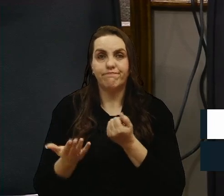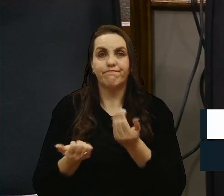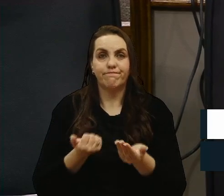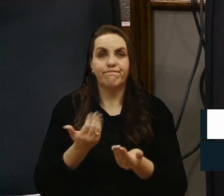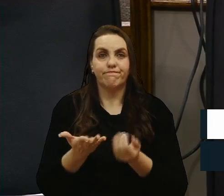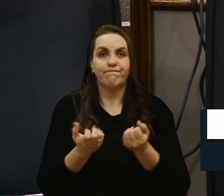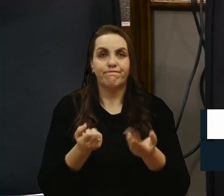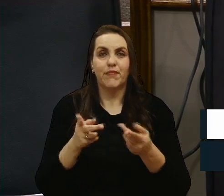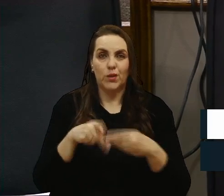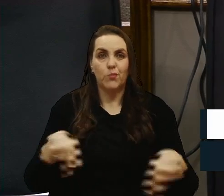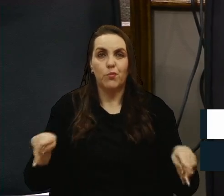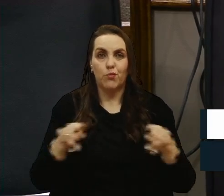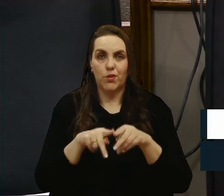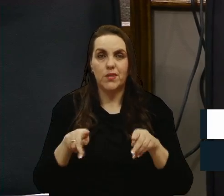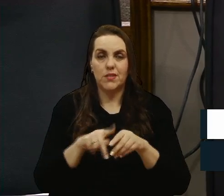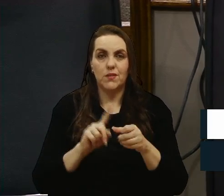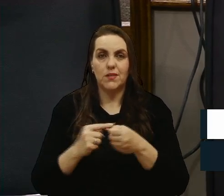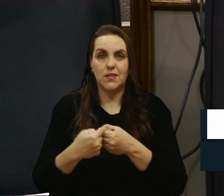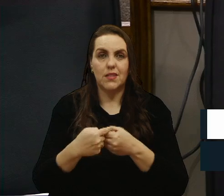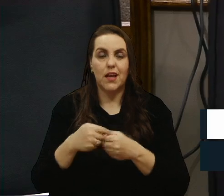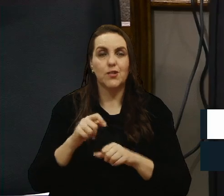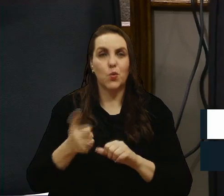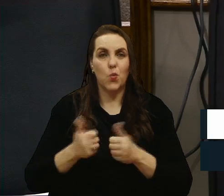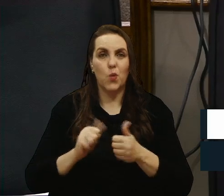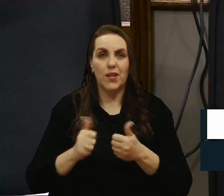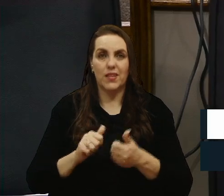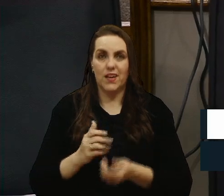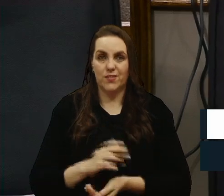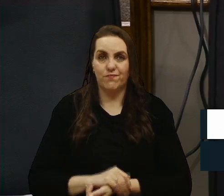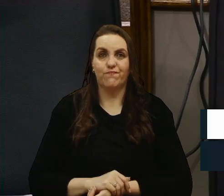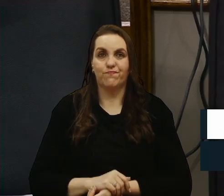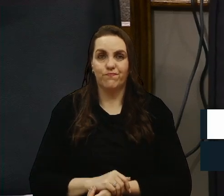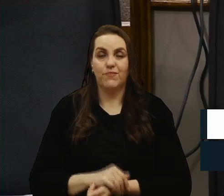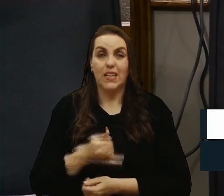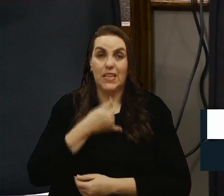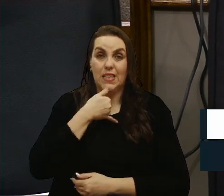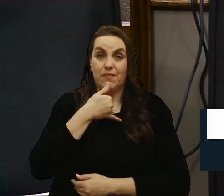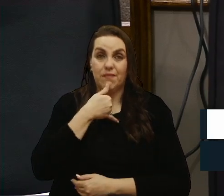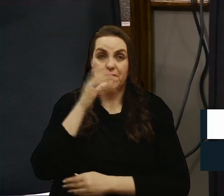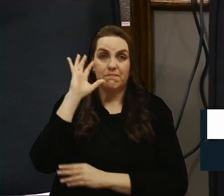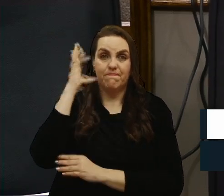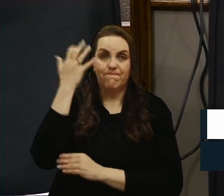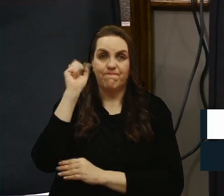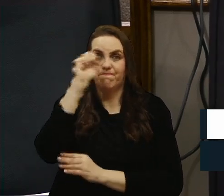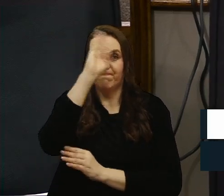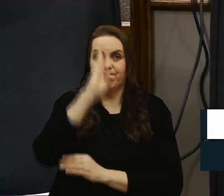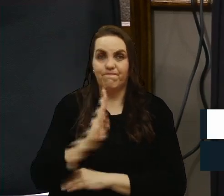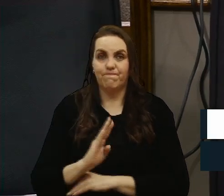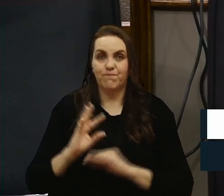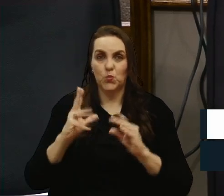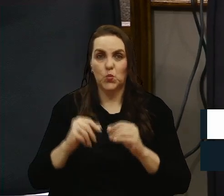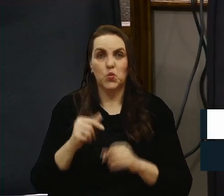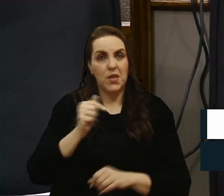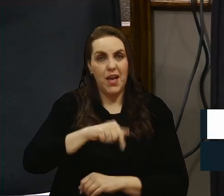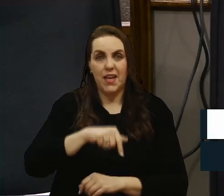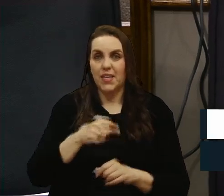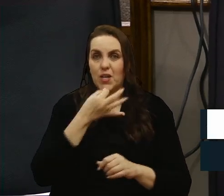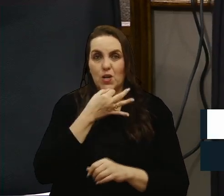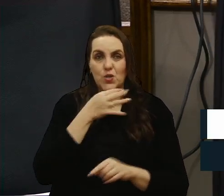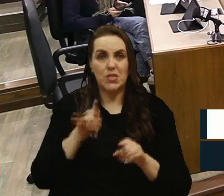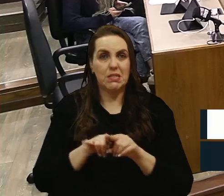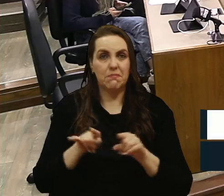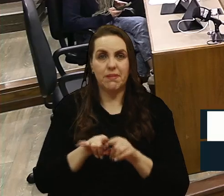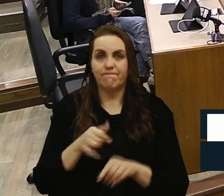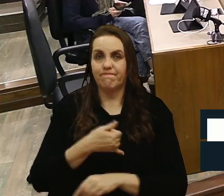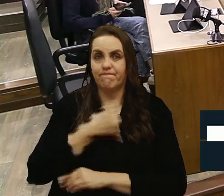que a população possa ter uma cidade de mais qualidade. Infelizmente, é isso que está acontecendo em todo o Brasil. E aqui não vai ser diferente, infelizmente.